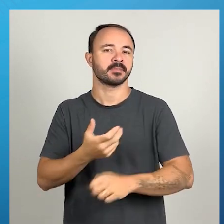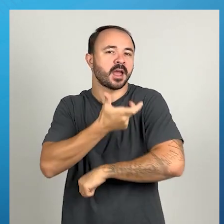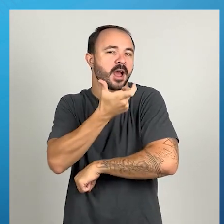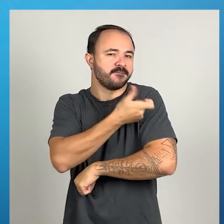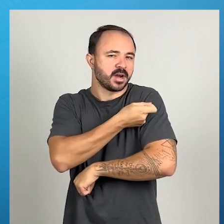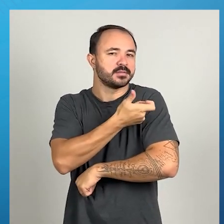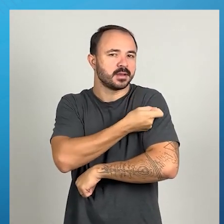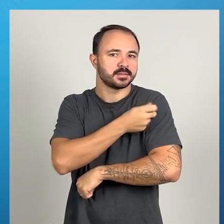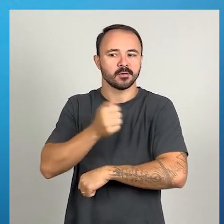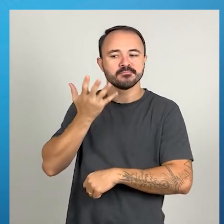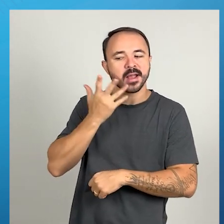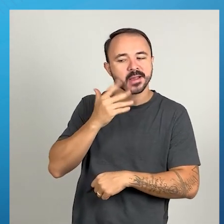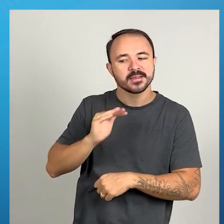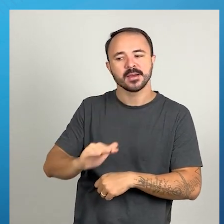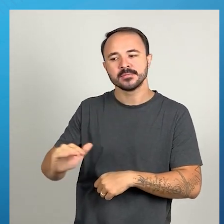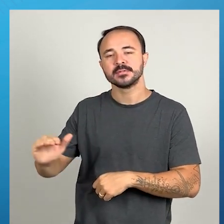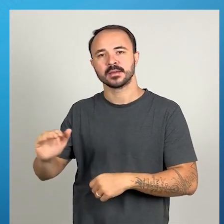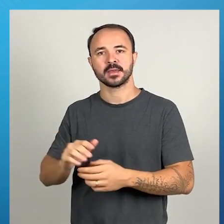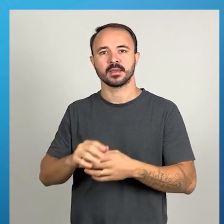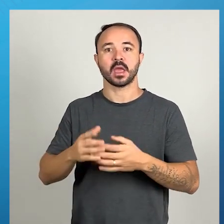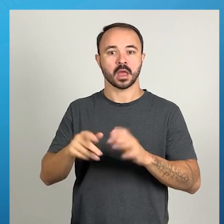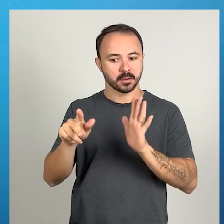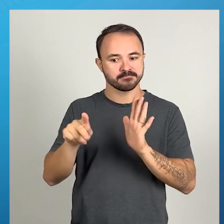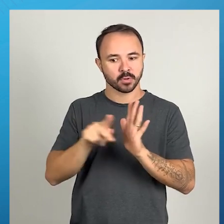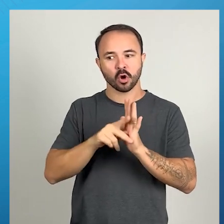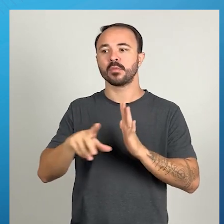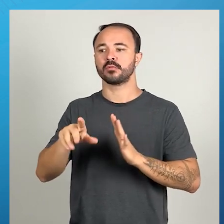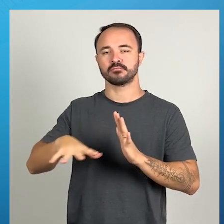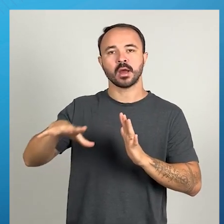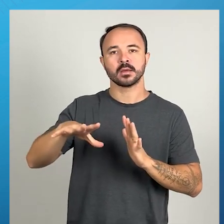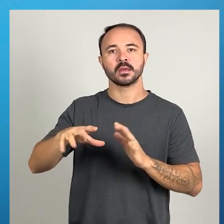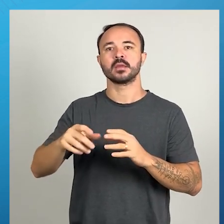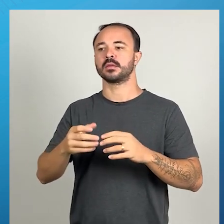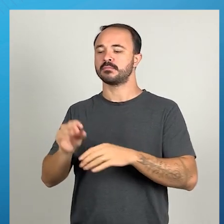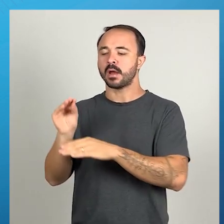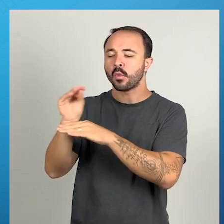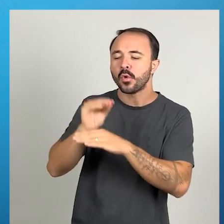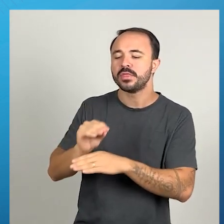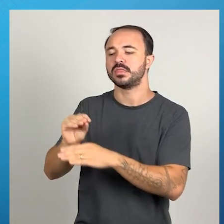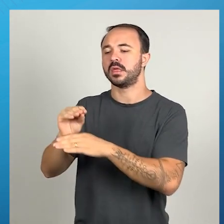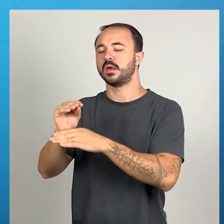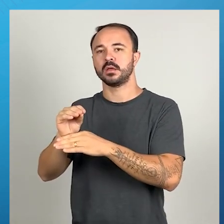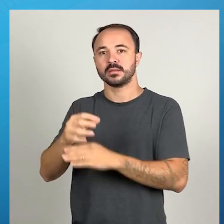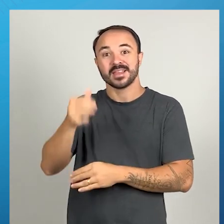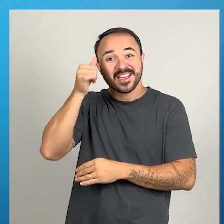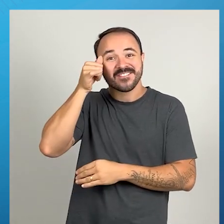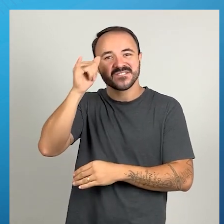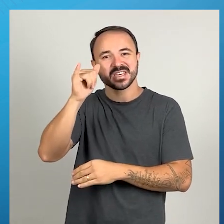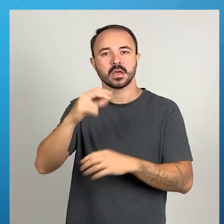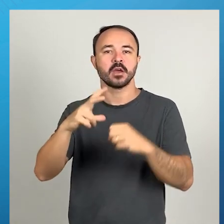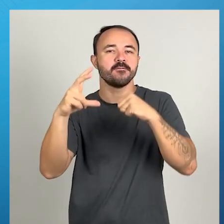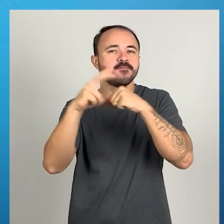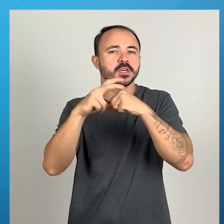um serviço clínico preventivo e que confere uma imunização duradoura, impedindo a circulação da bactéria ou do vírus que